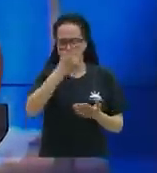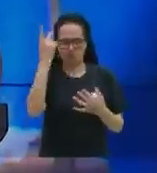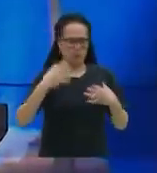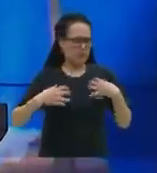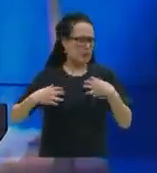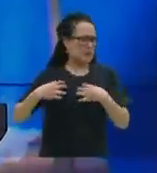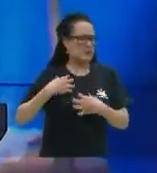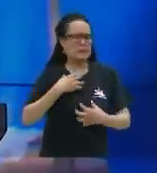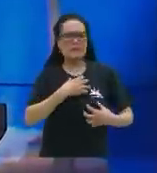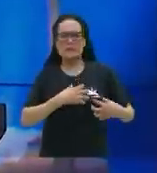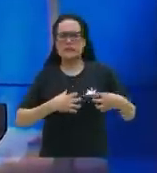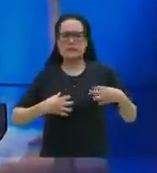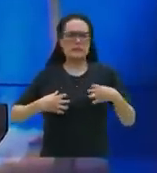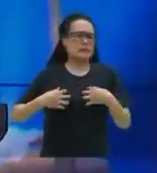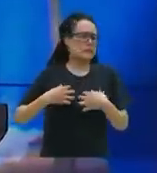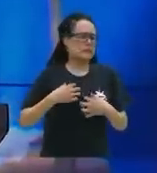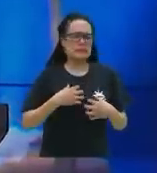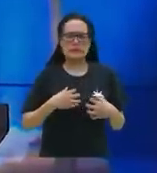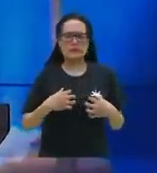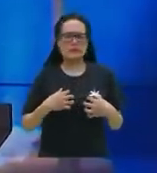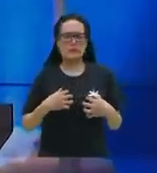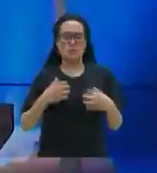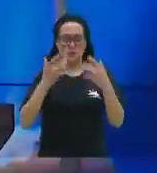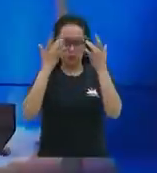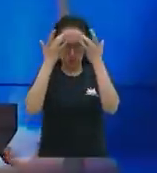pessoas que se encontram em tal dificuldade